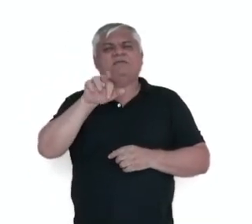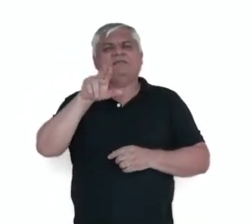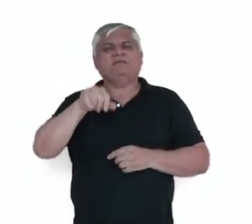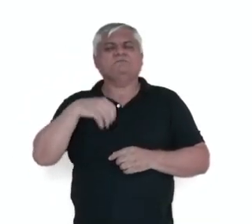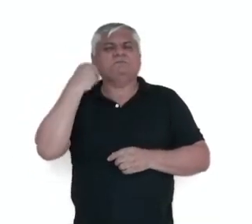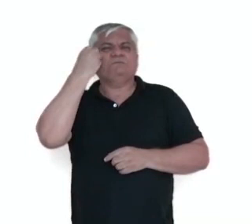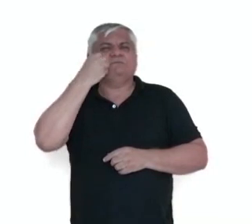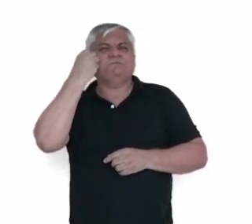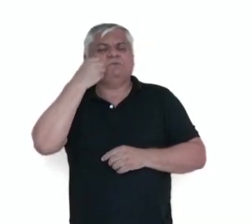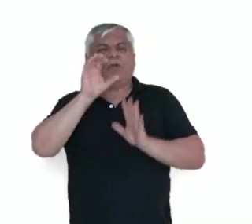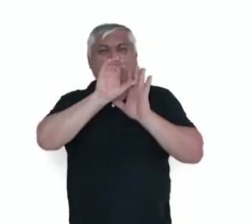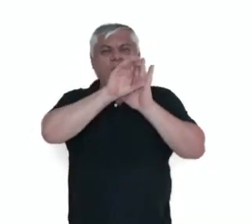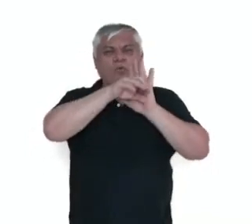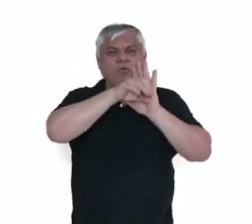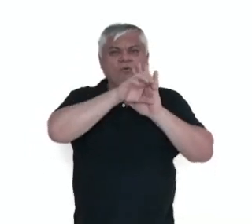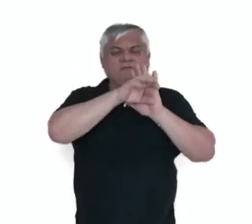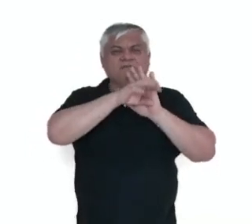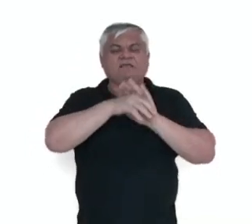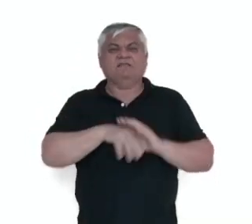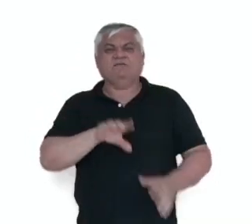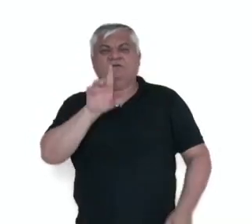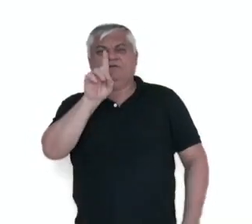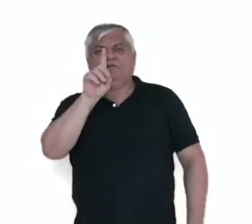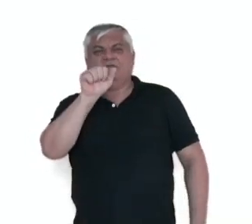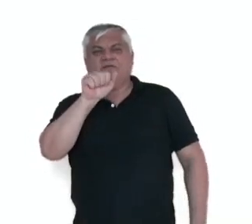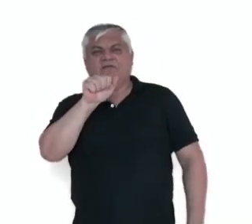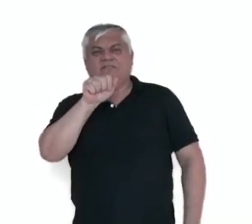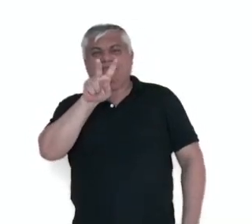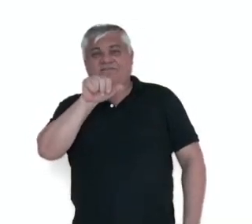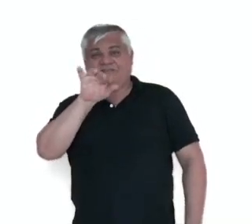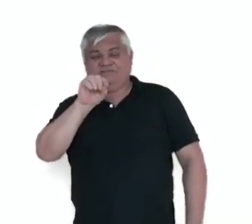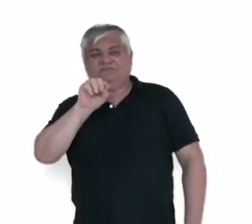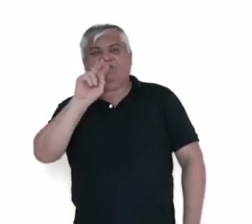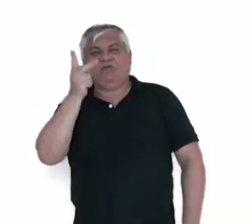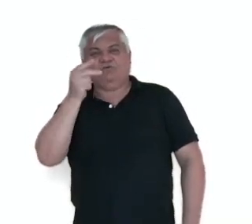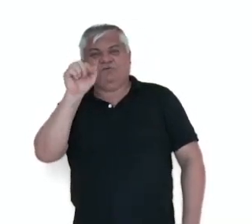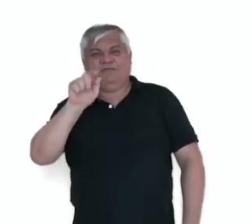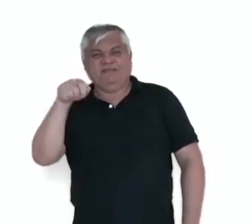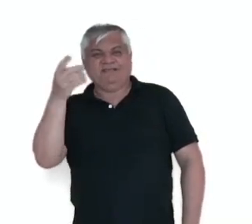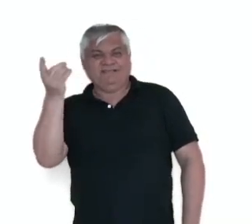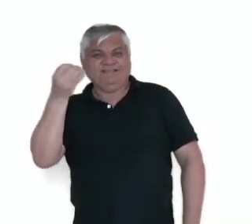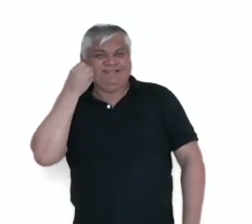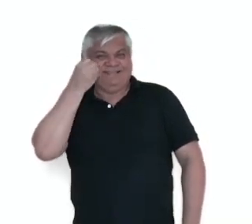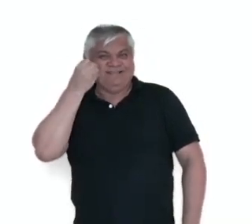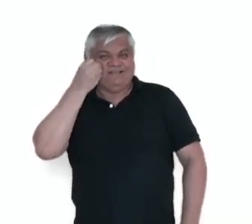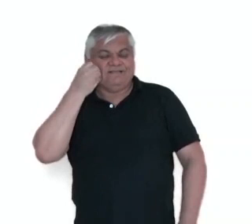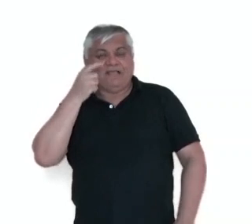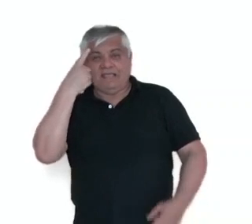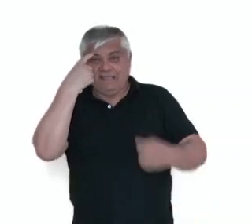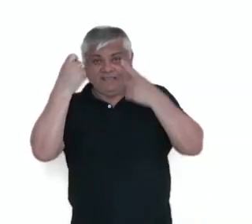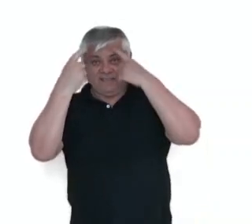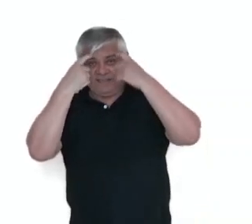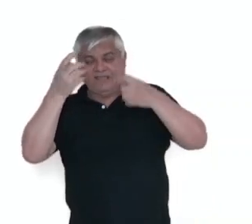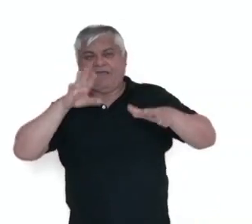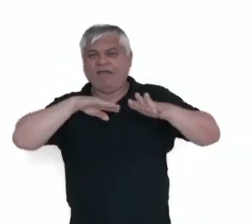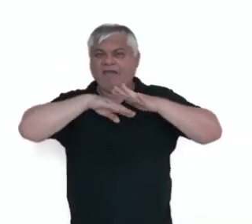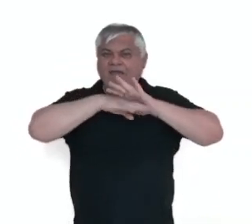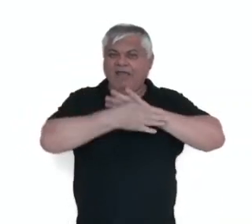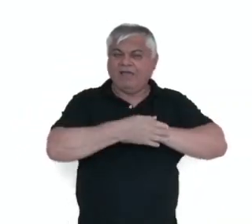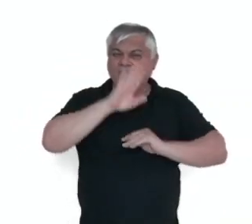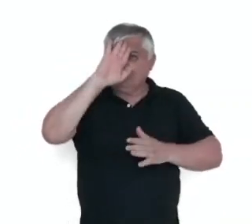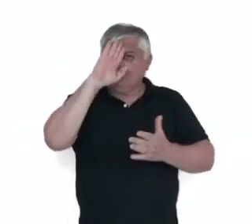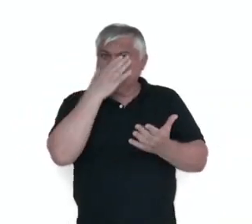conceitos importantes do filósofo David Hume. Diferenciamos impressões e ideias e o papel do hábito e das crenças